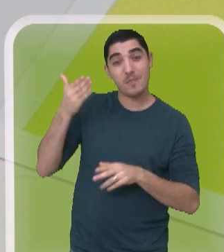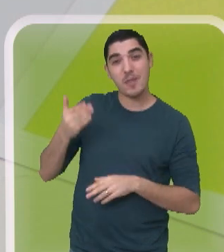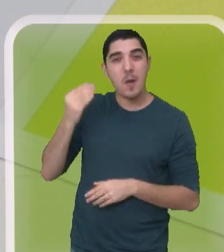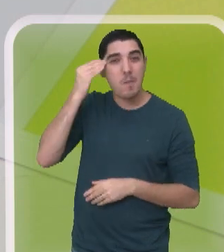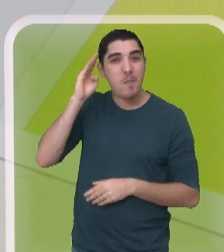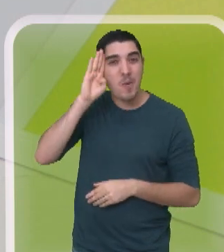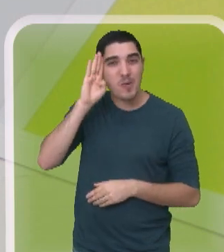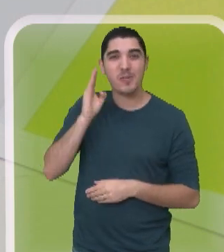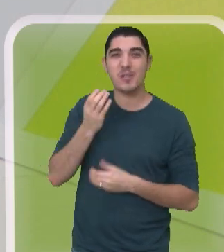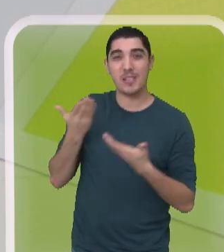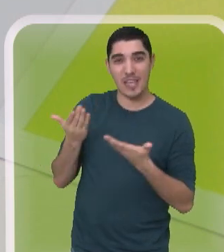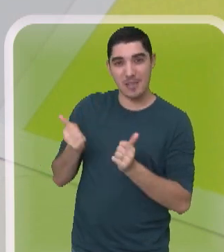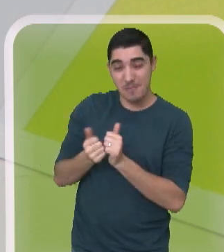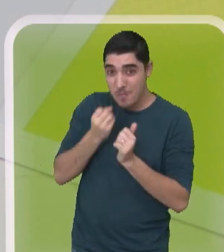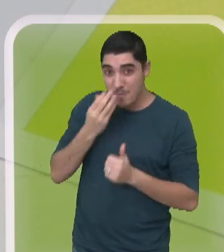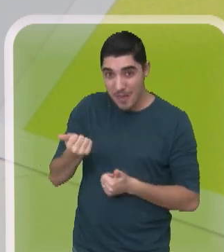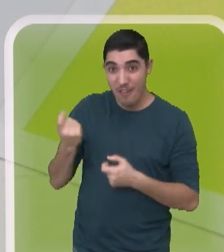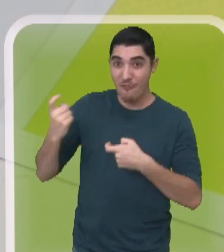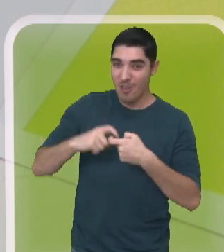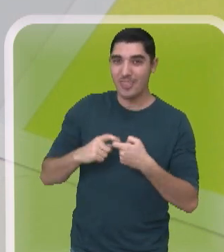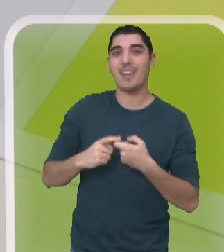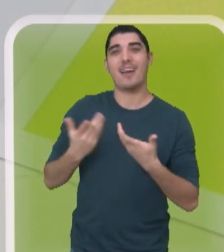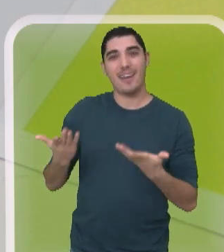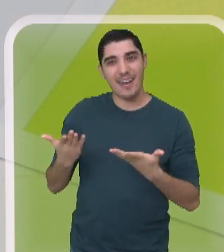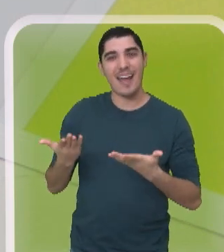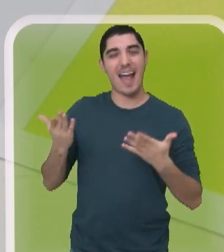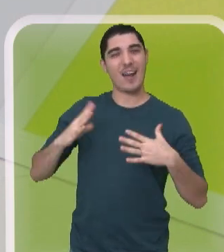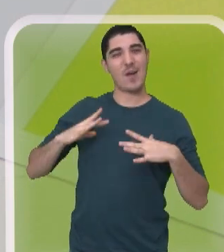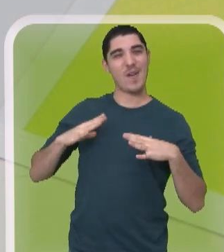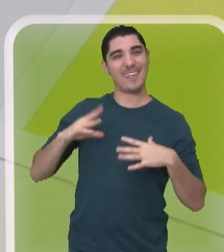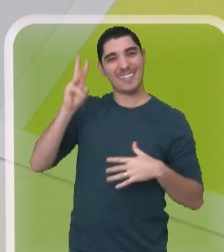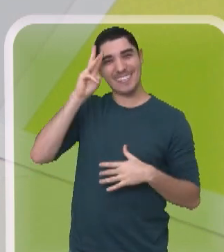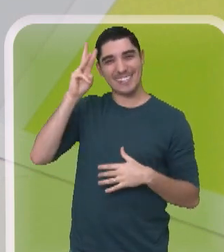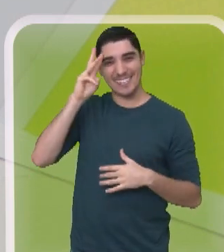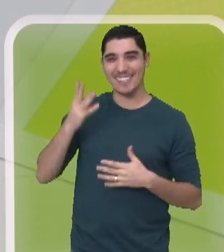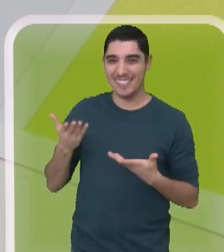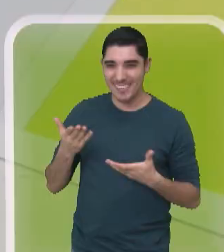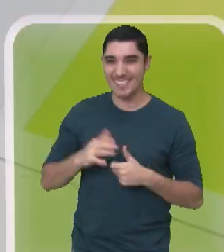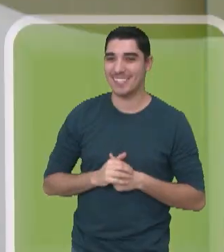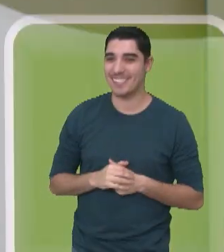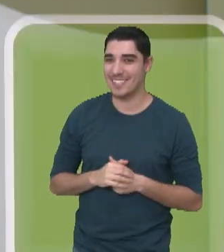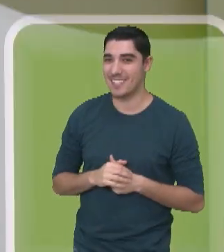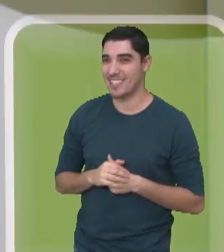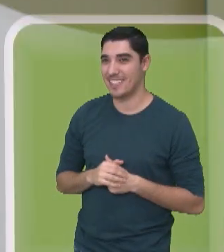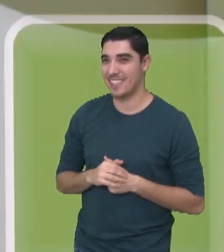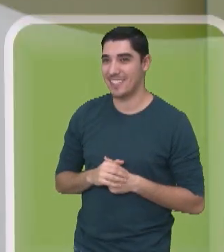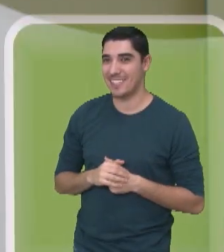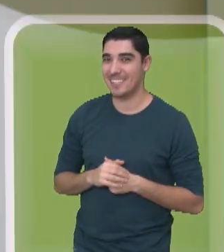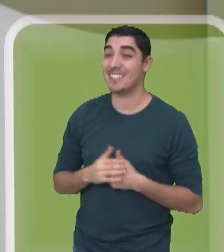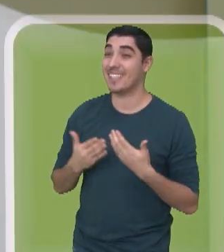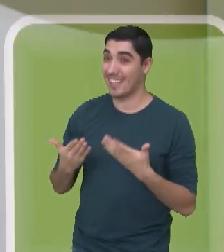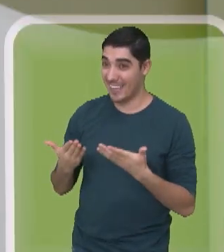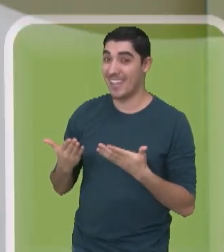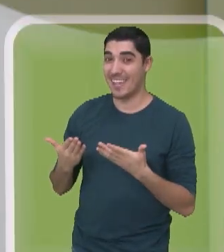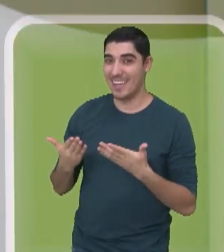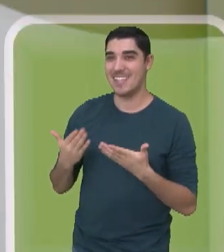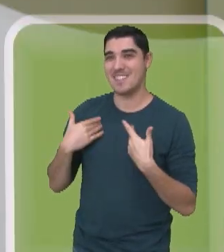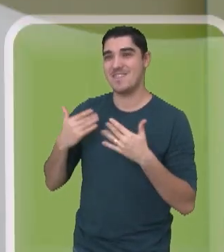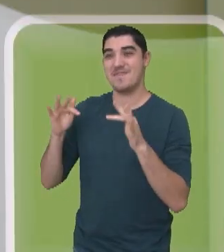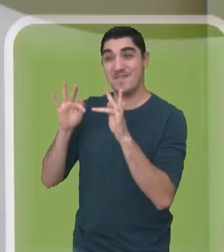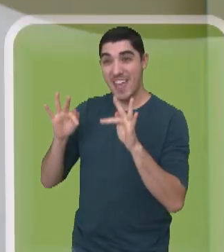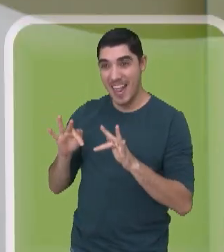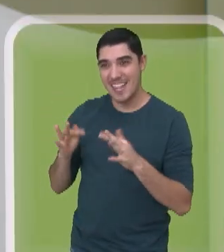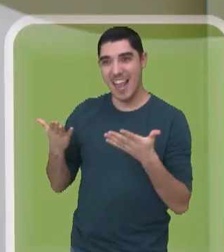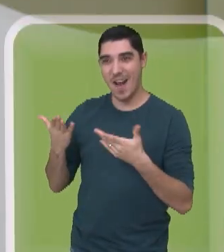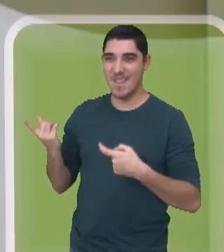Brunão Castilho está com a gente. Tudo bem, Brunão? Tá de volta, hein, Brunão? Pegou uma folguinha na terça-feira? Que beleza, hein? Pois é, né? Feliz de estar